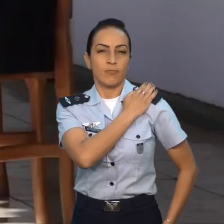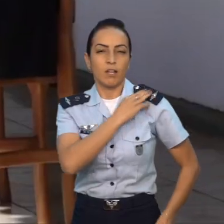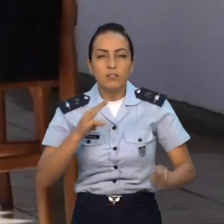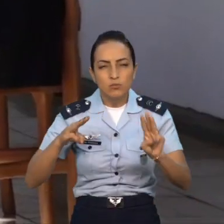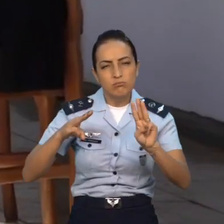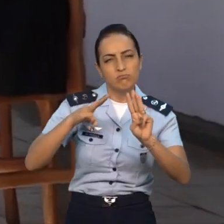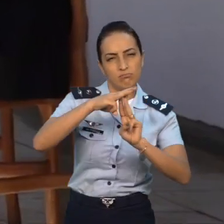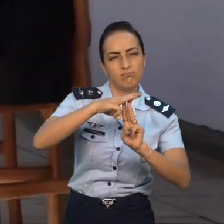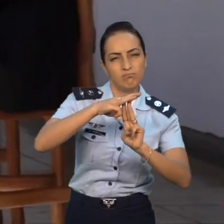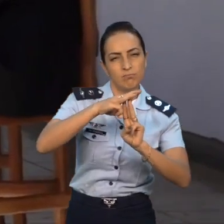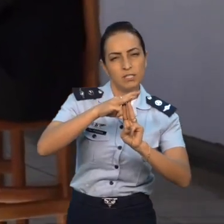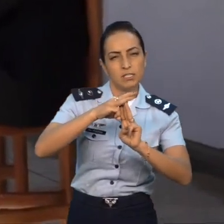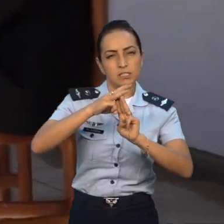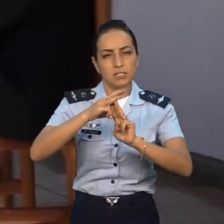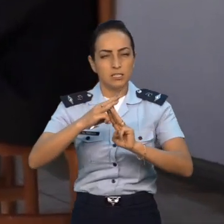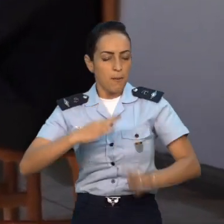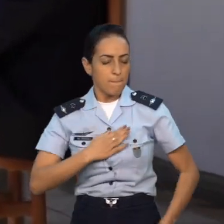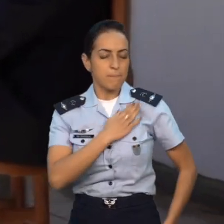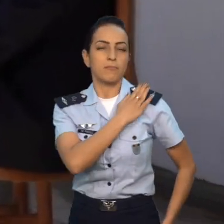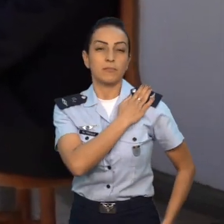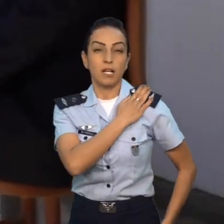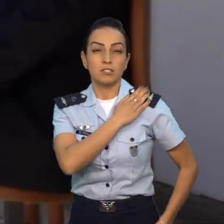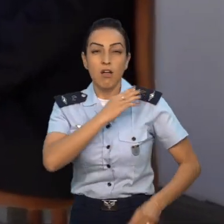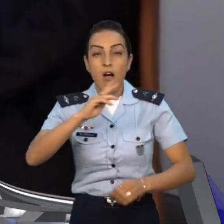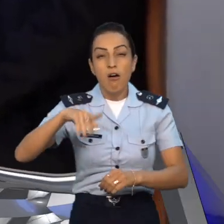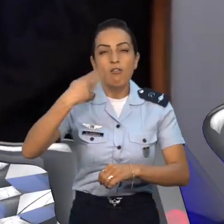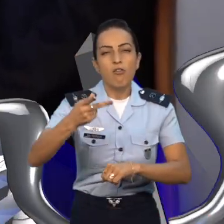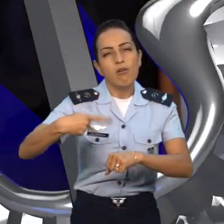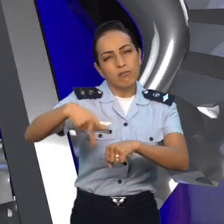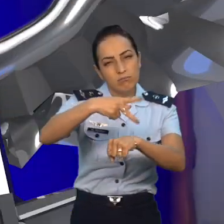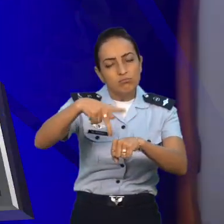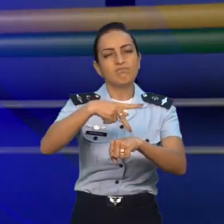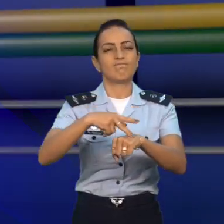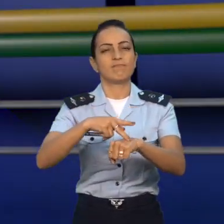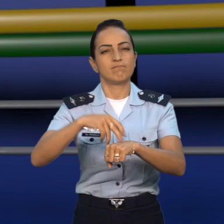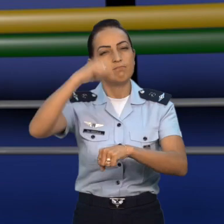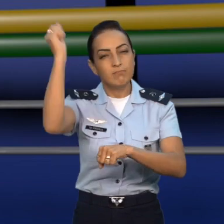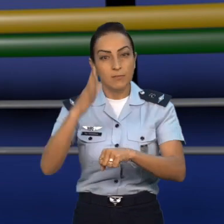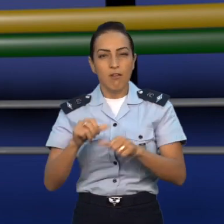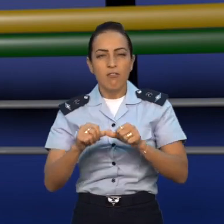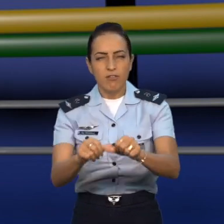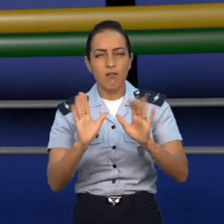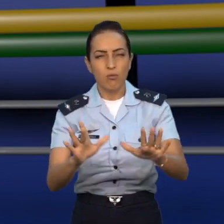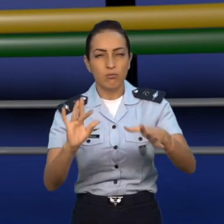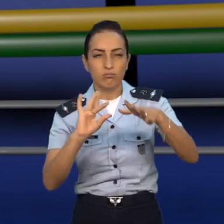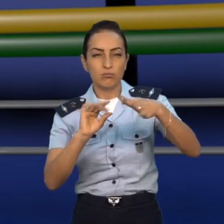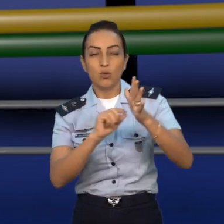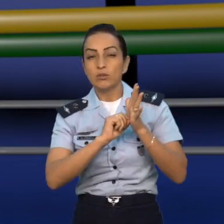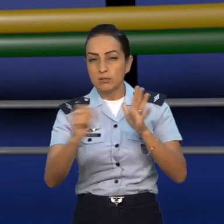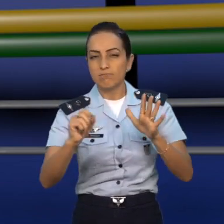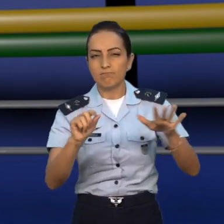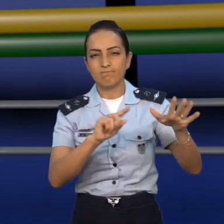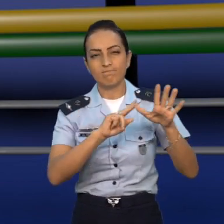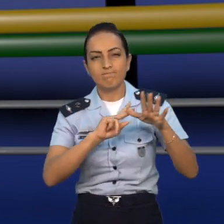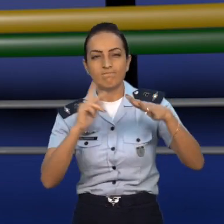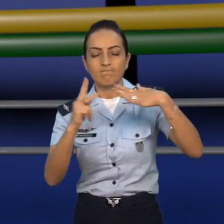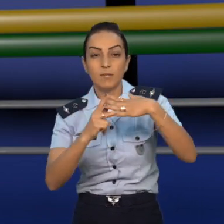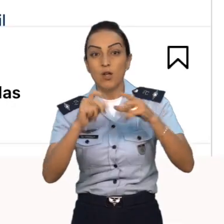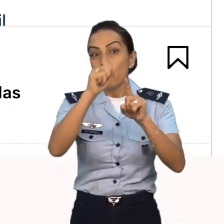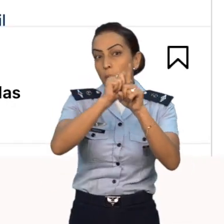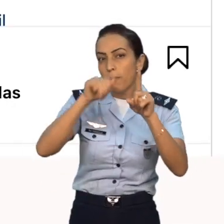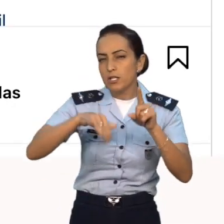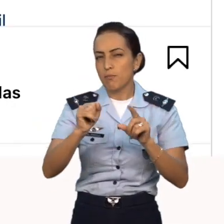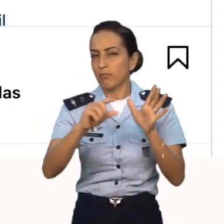das Forças Armadas e militares das Forças Auxiliares Brasileiras. Fique agora com os destaques das redes sociais no mês de